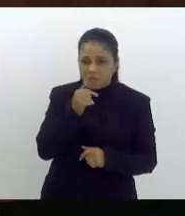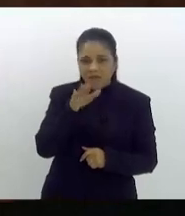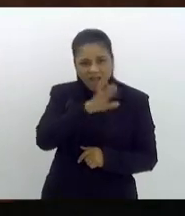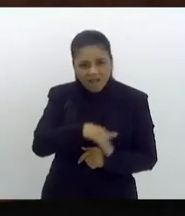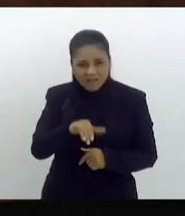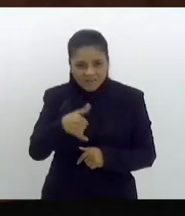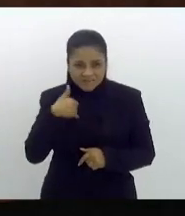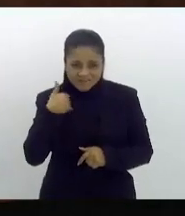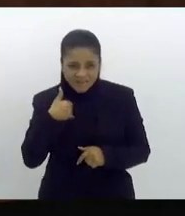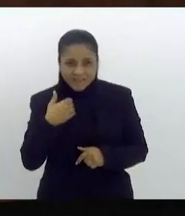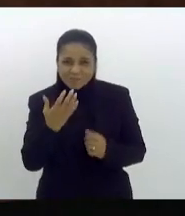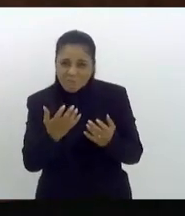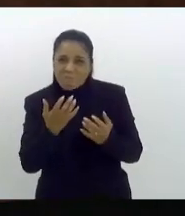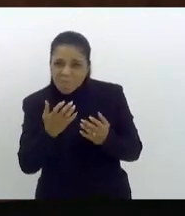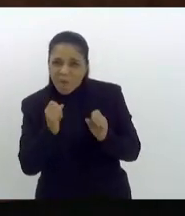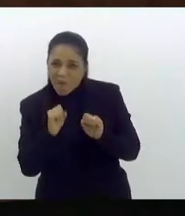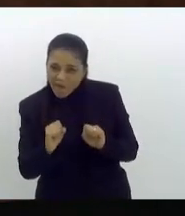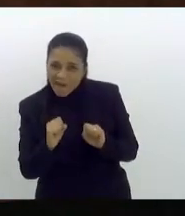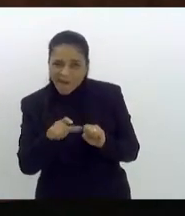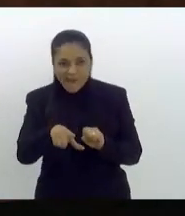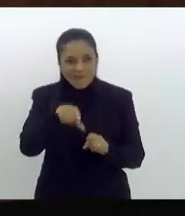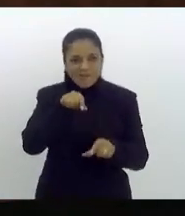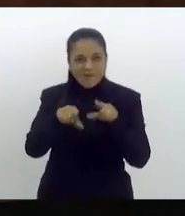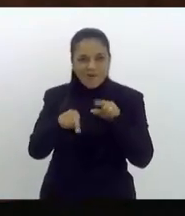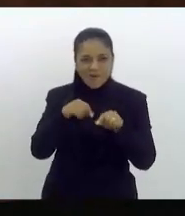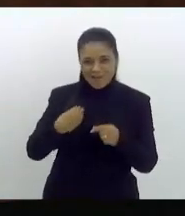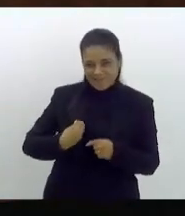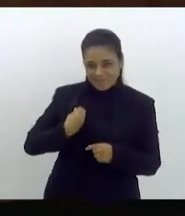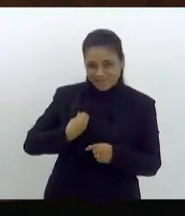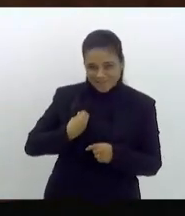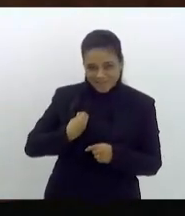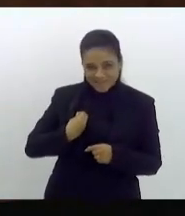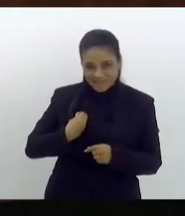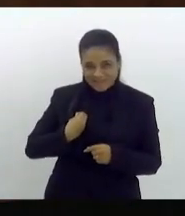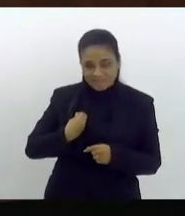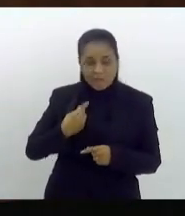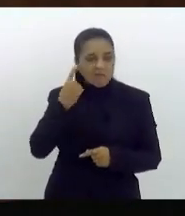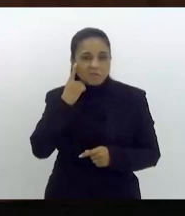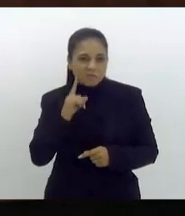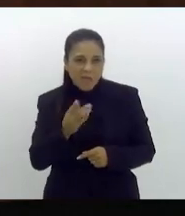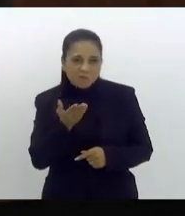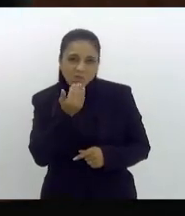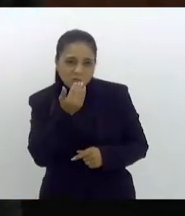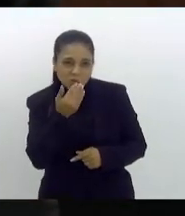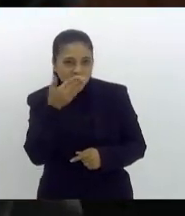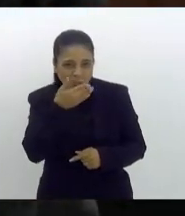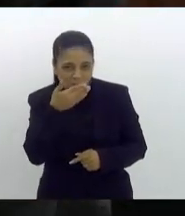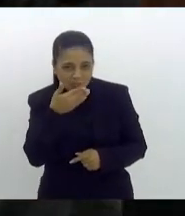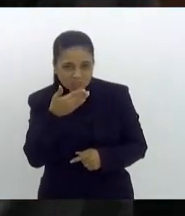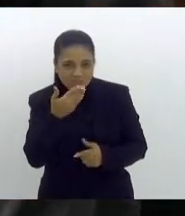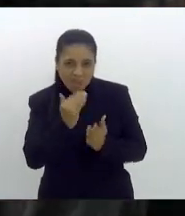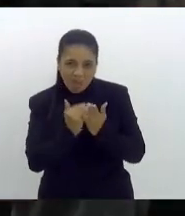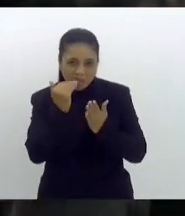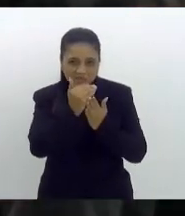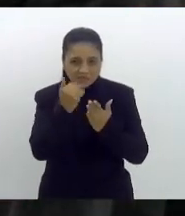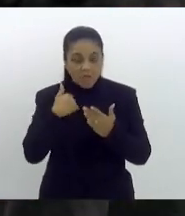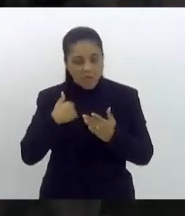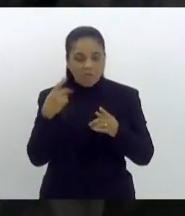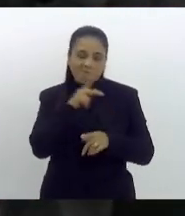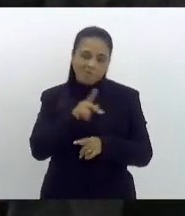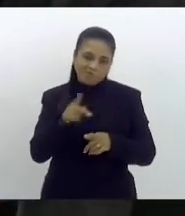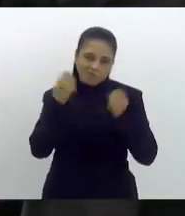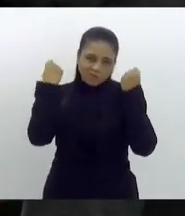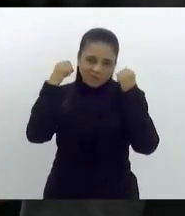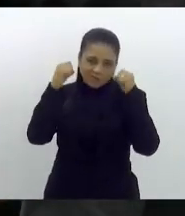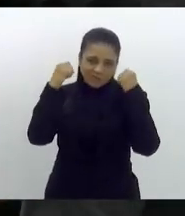quer da vida mas não tem idade para saber que é errado ela comer um doce em excesso então vemos o seguinte com professor de Educação Física